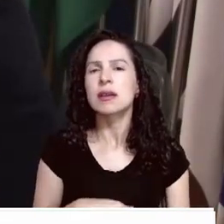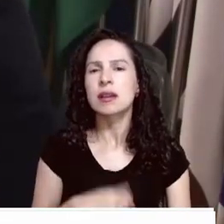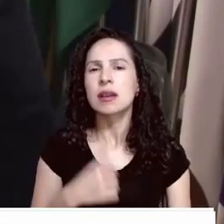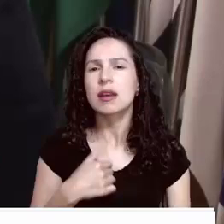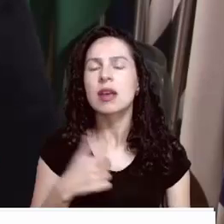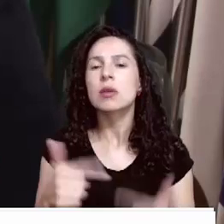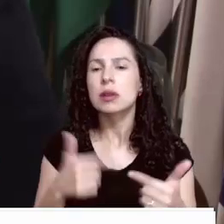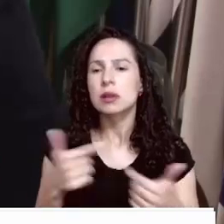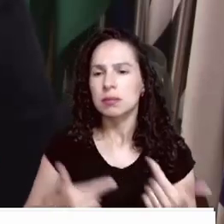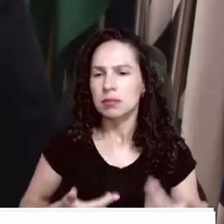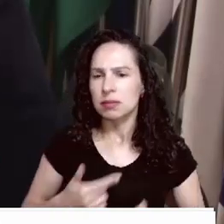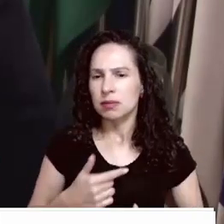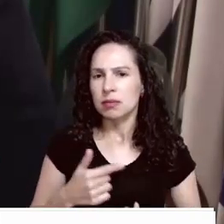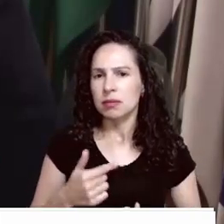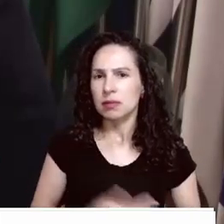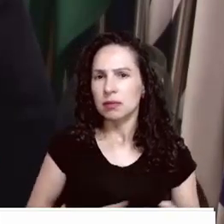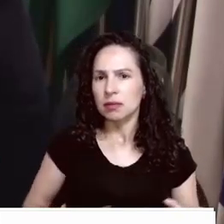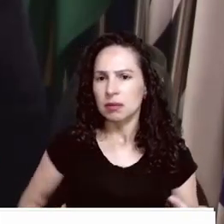Eu fui servidor público.